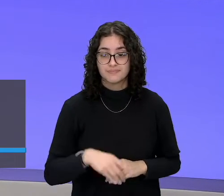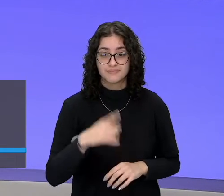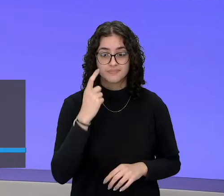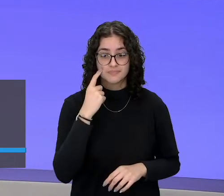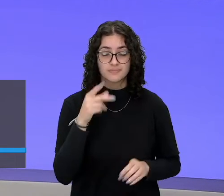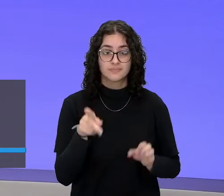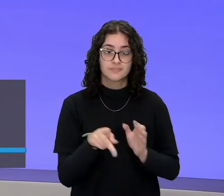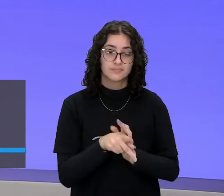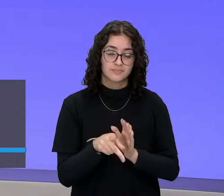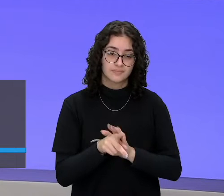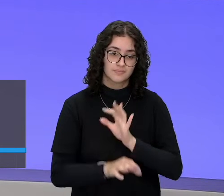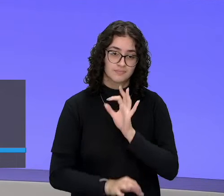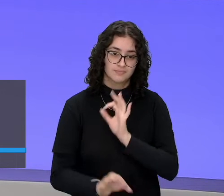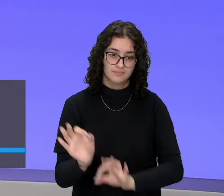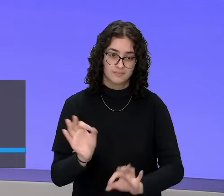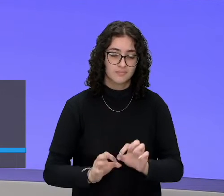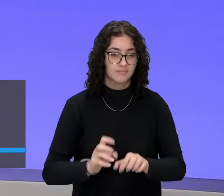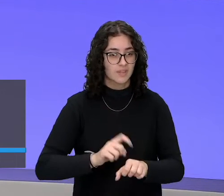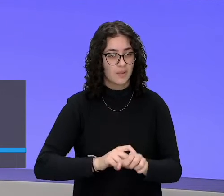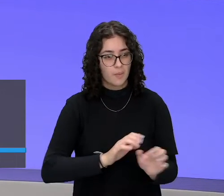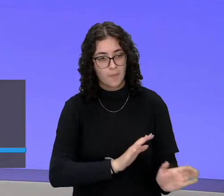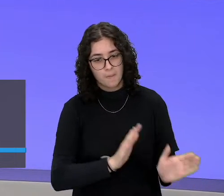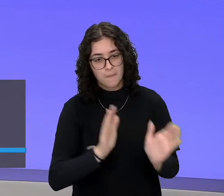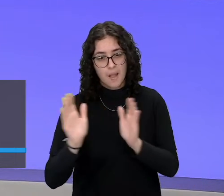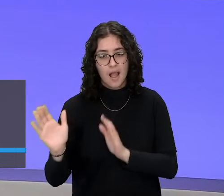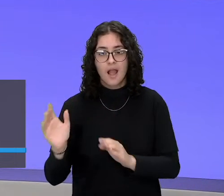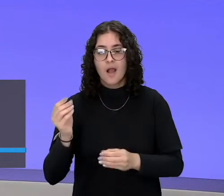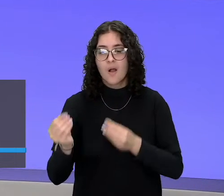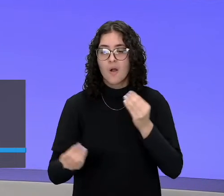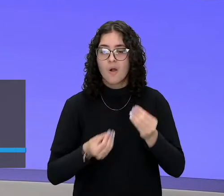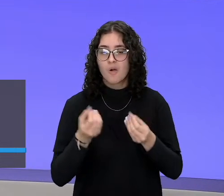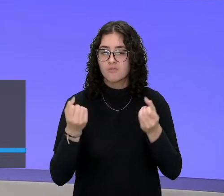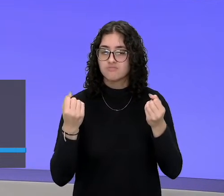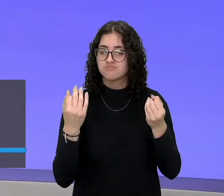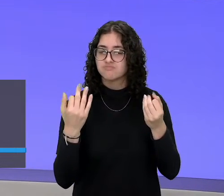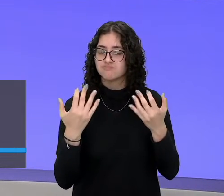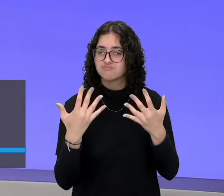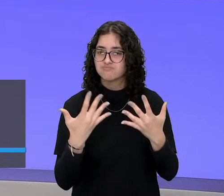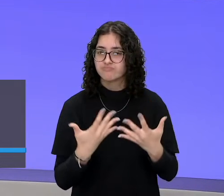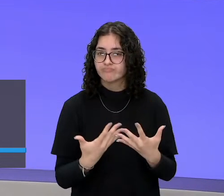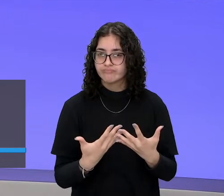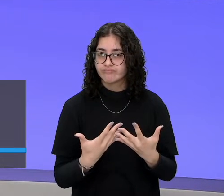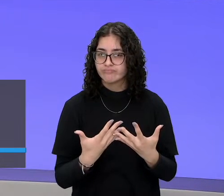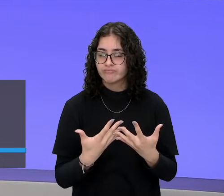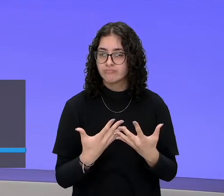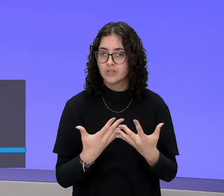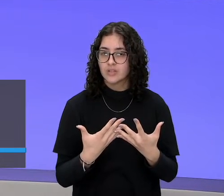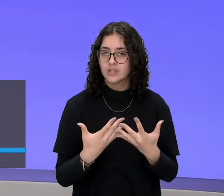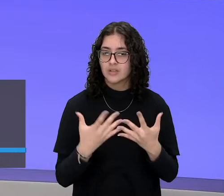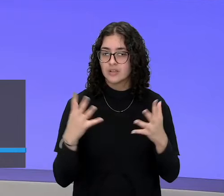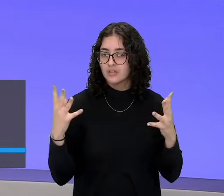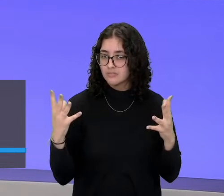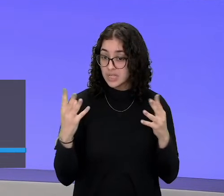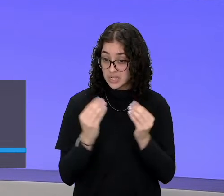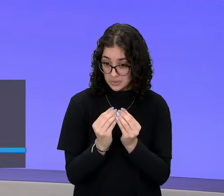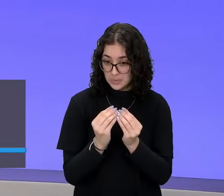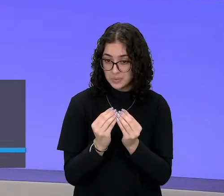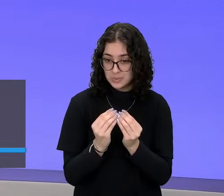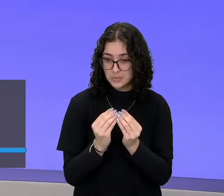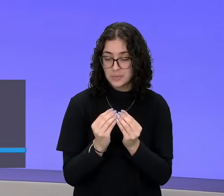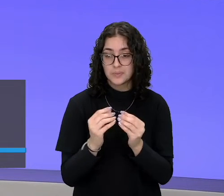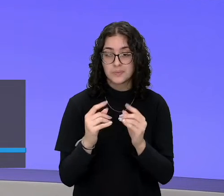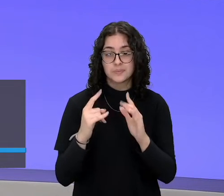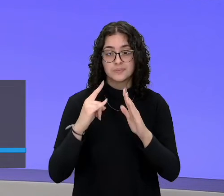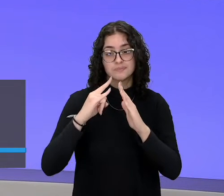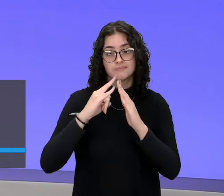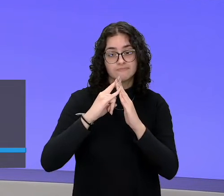da preservação e da ação do tempo, para a gente poder explicar de forma bem didática, bem prática,